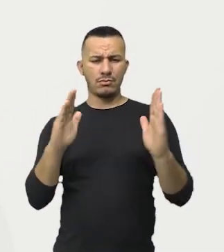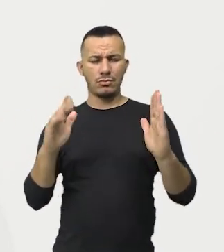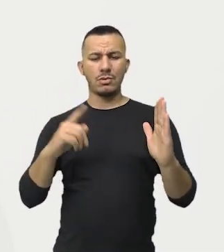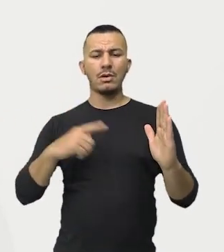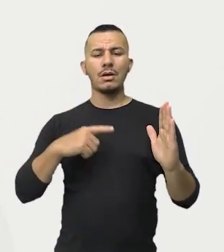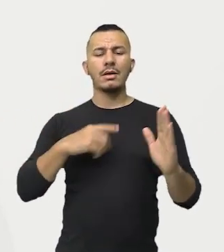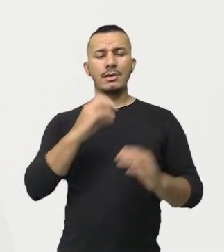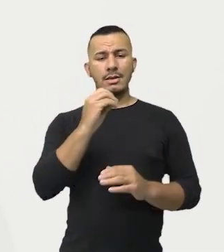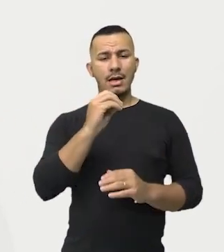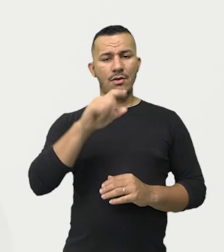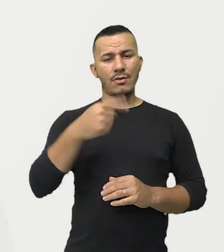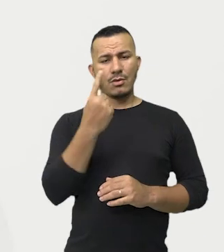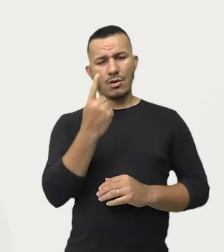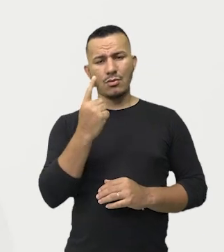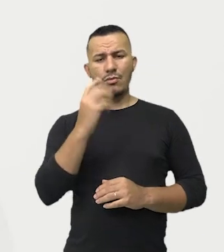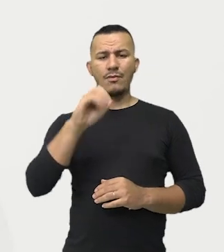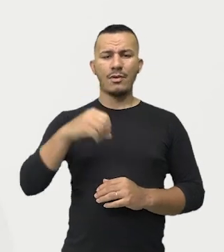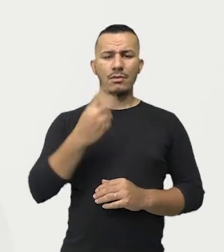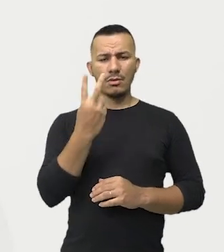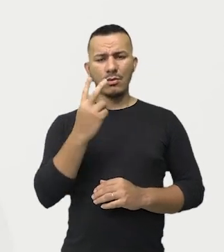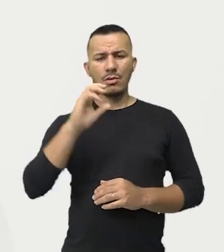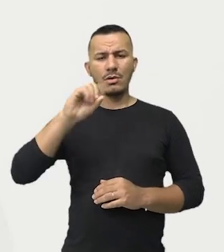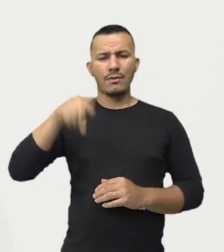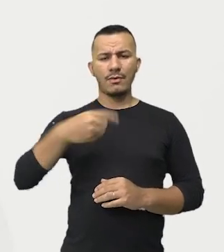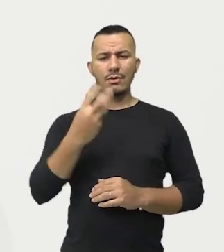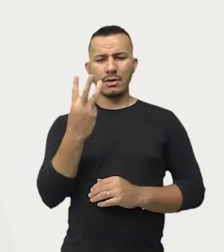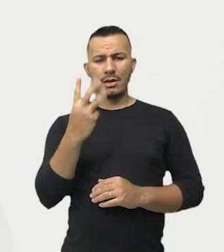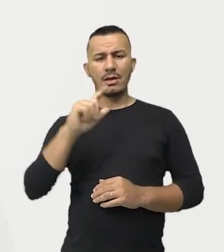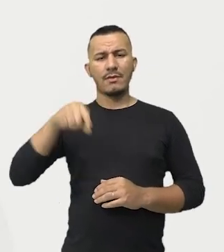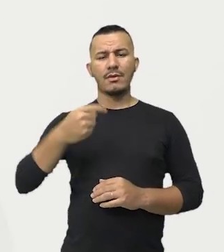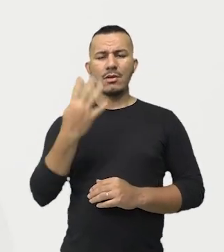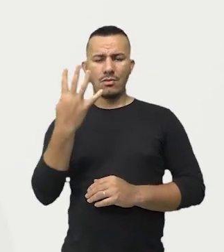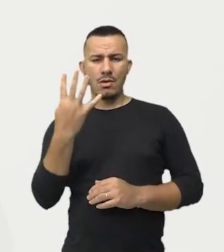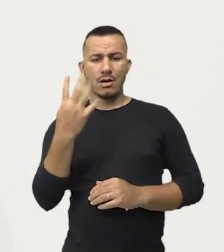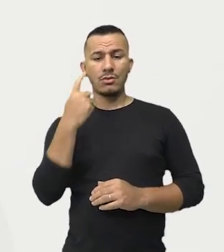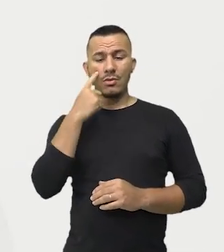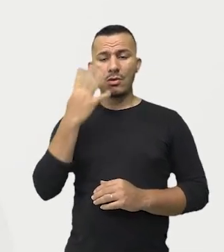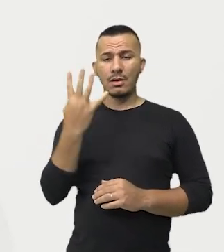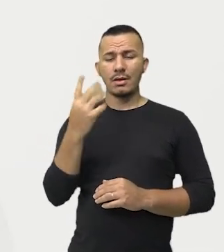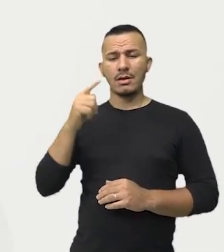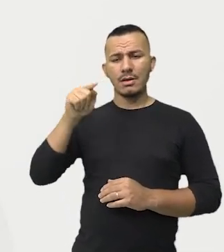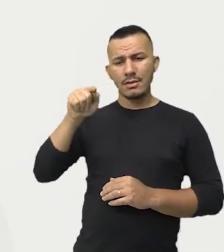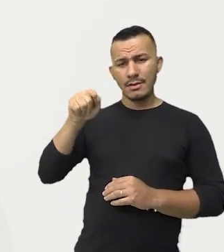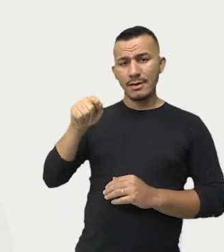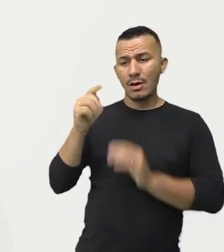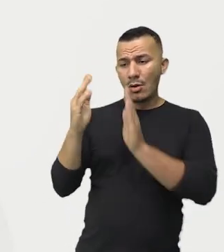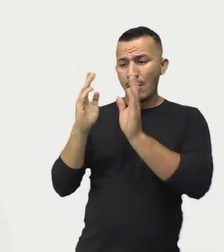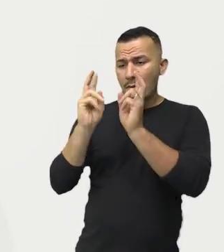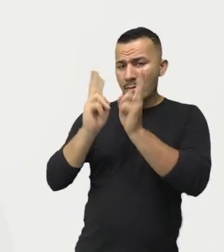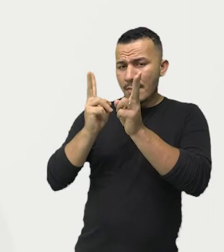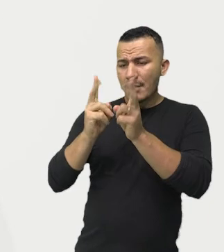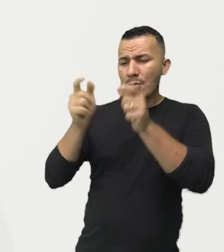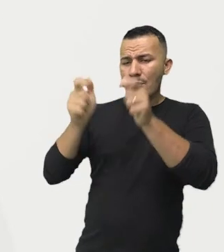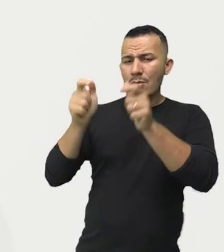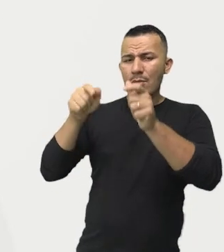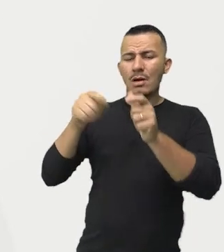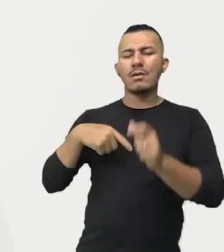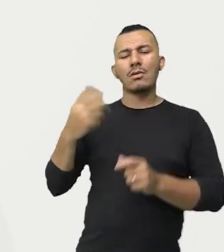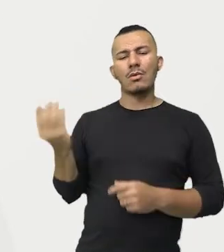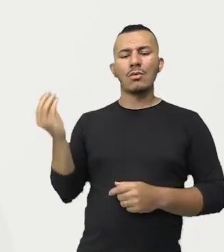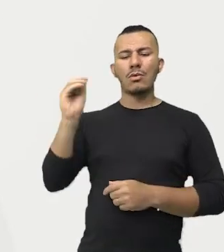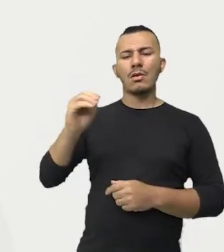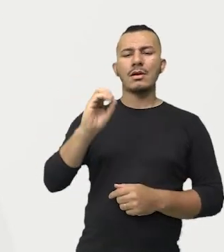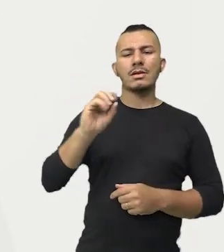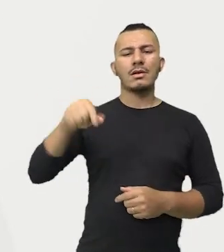contar 0,1, 2, 3, 4. Então aqui, nessa posição, você vai marcar aí o